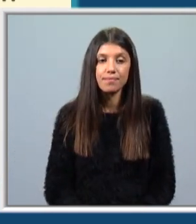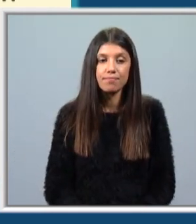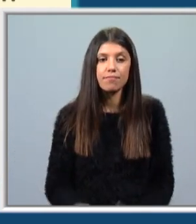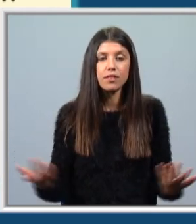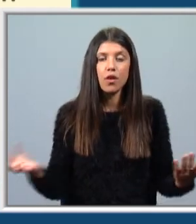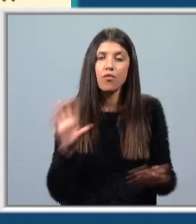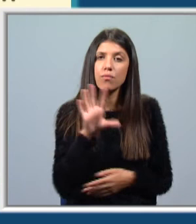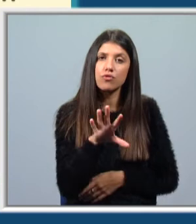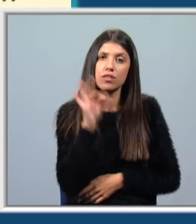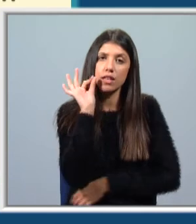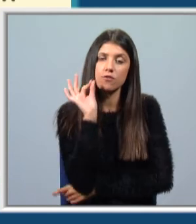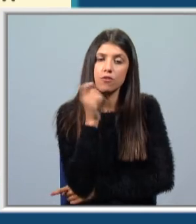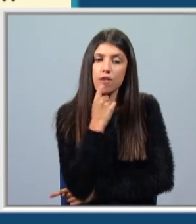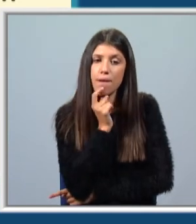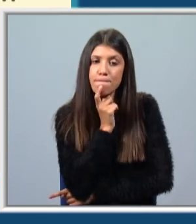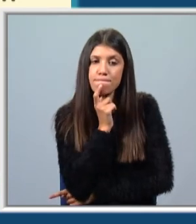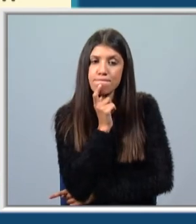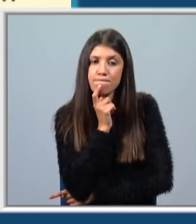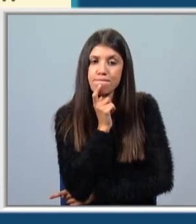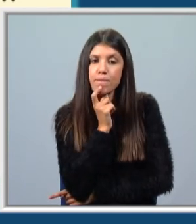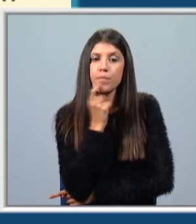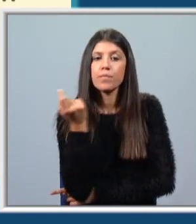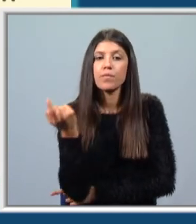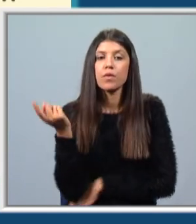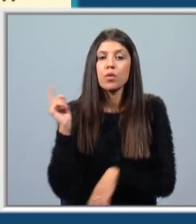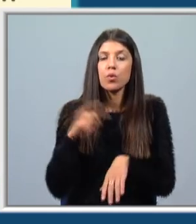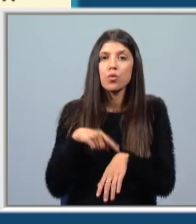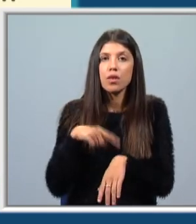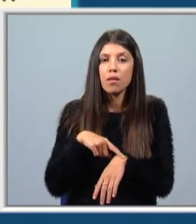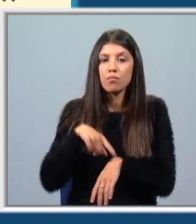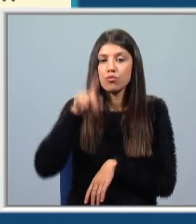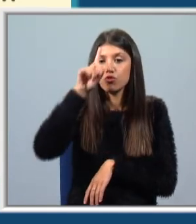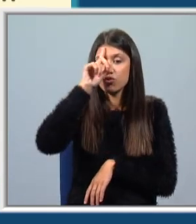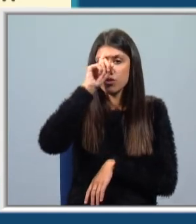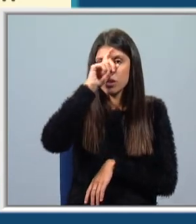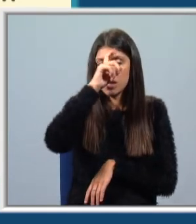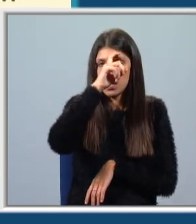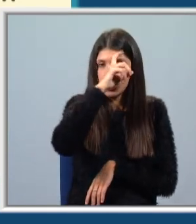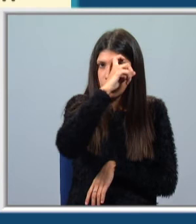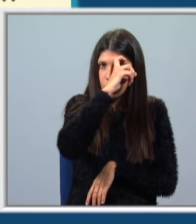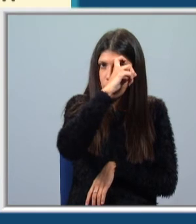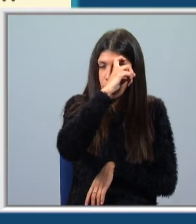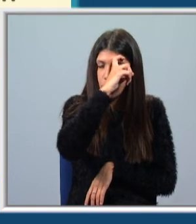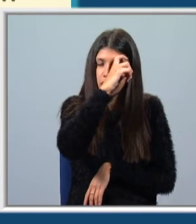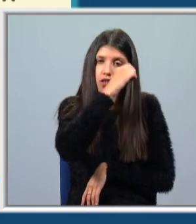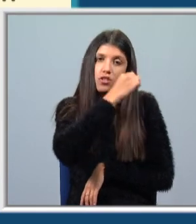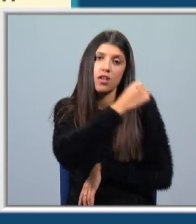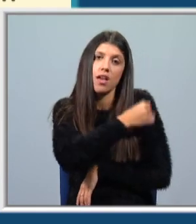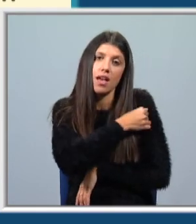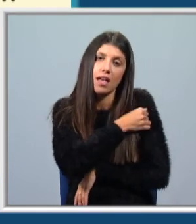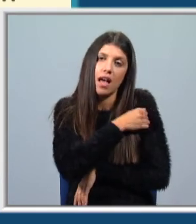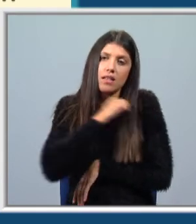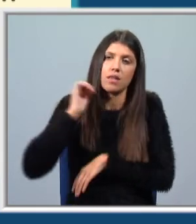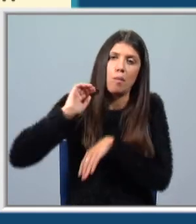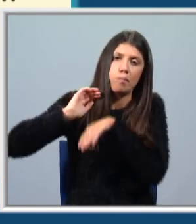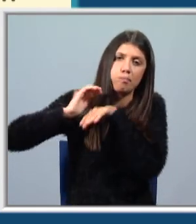aqui selecionar no tempo em que os caracóis não andavam com a casa às costas. Parece-vos